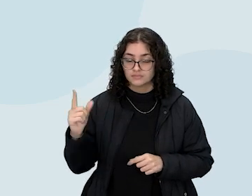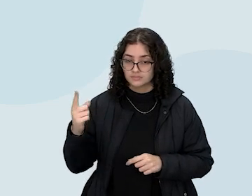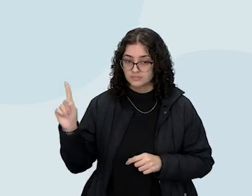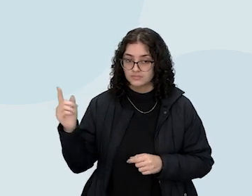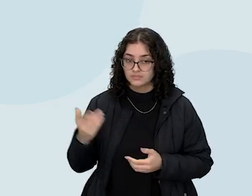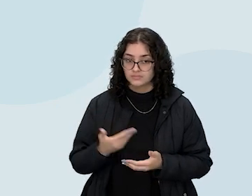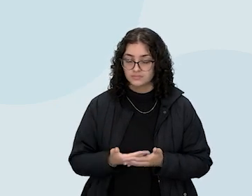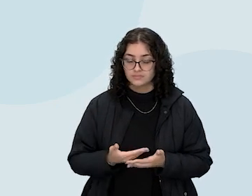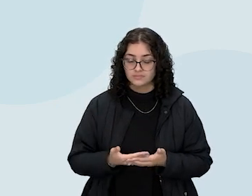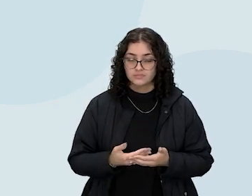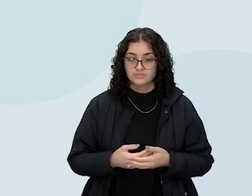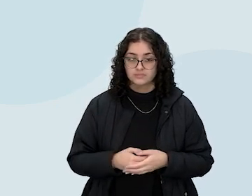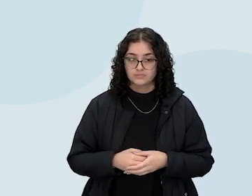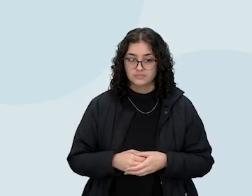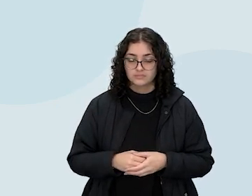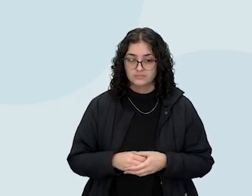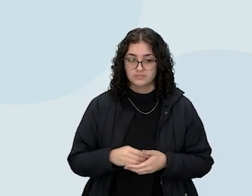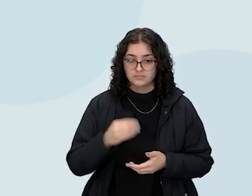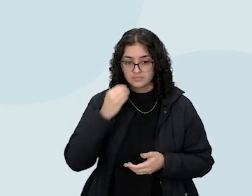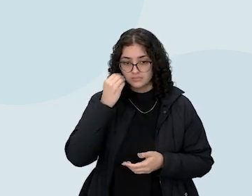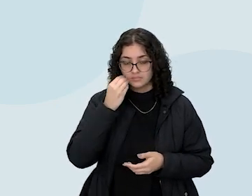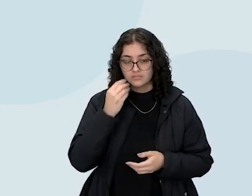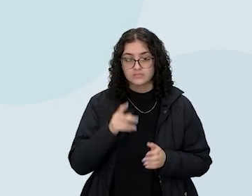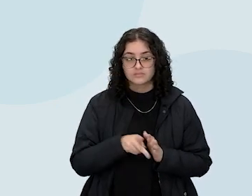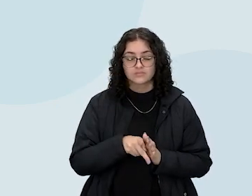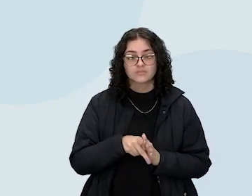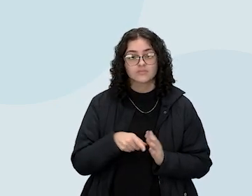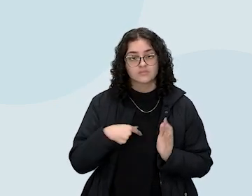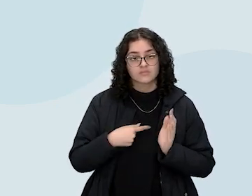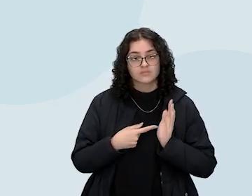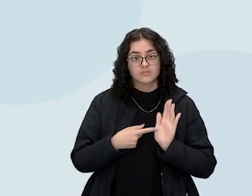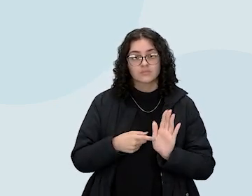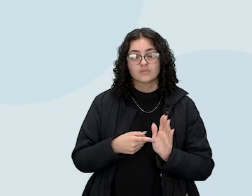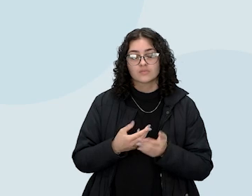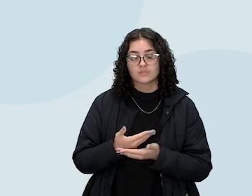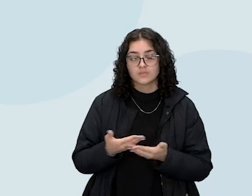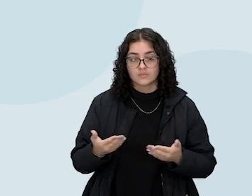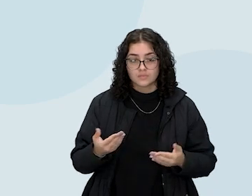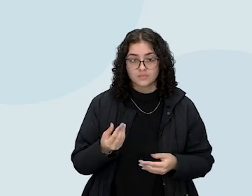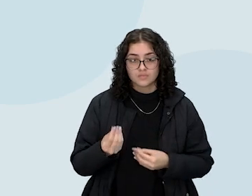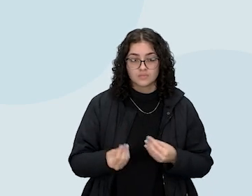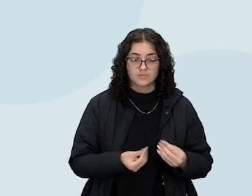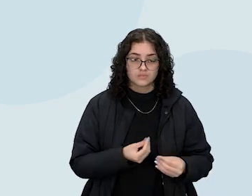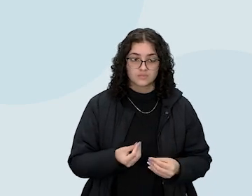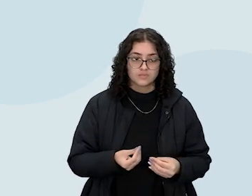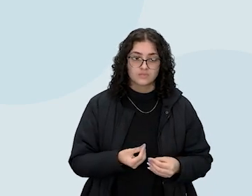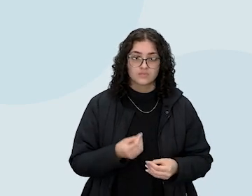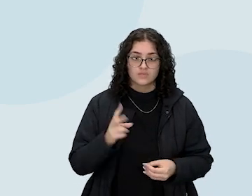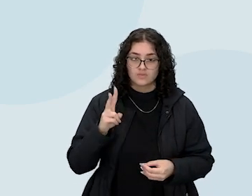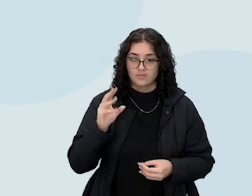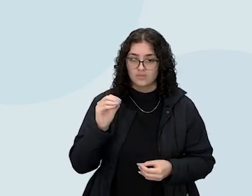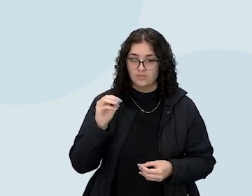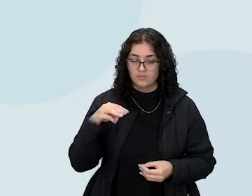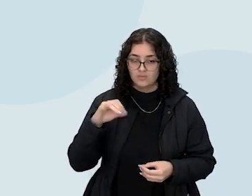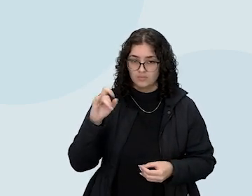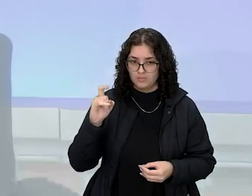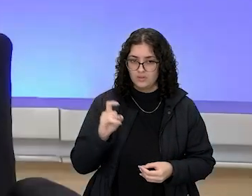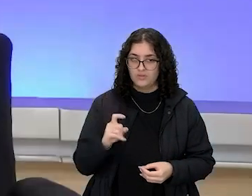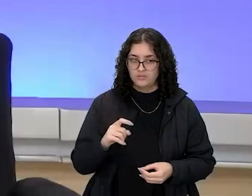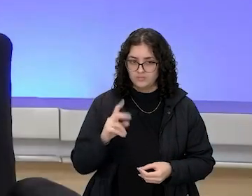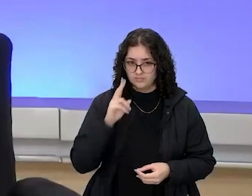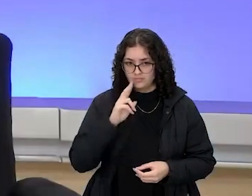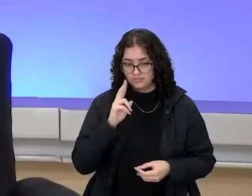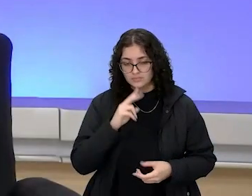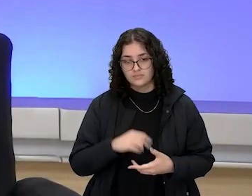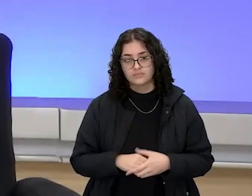última aula um simulador lá do FET, onde eu mostrei para vocês lá, por exemplo, do vômito. Vocês lembram que era o último que eu coloquei